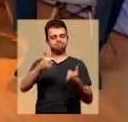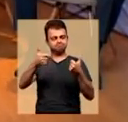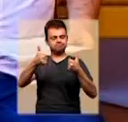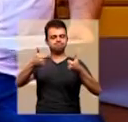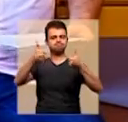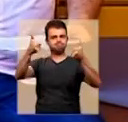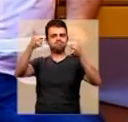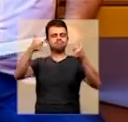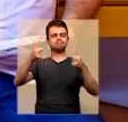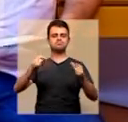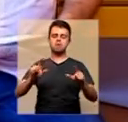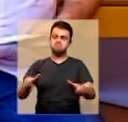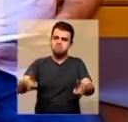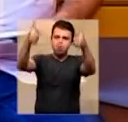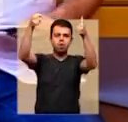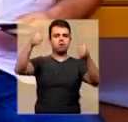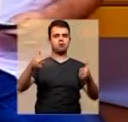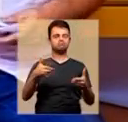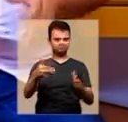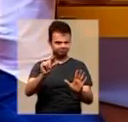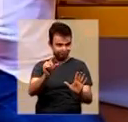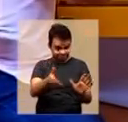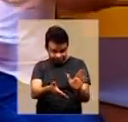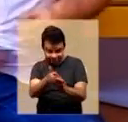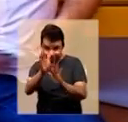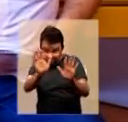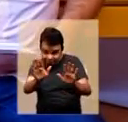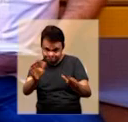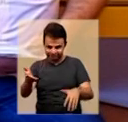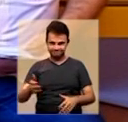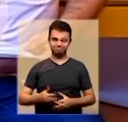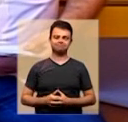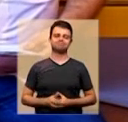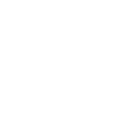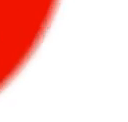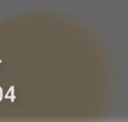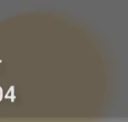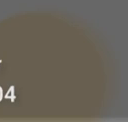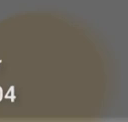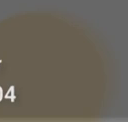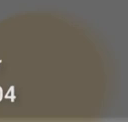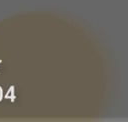essa tragédia mude, né? do trânsito mude. A gente vai para um breve intervalo e a gente volta já já.